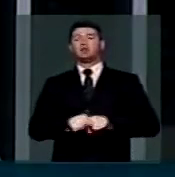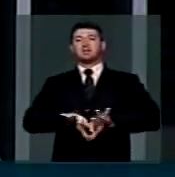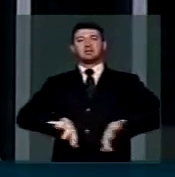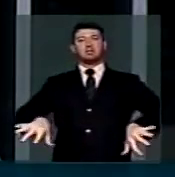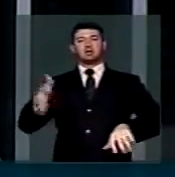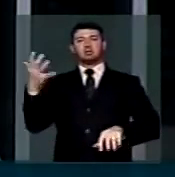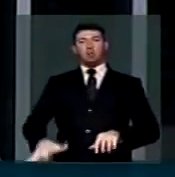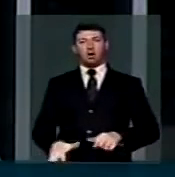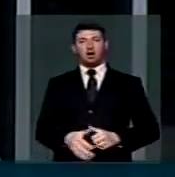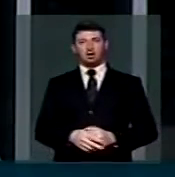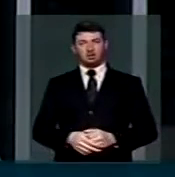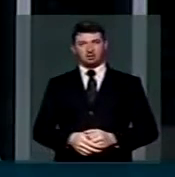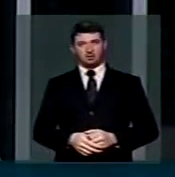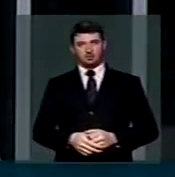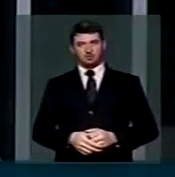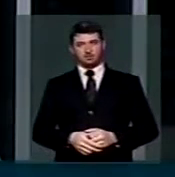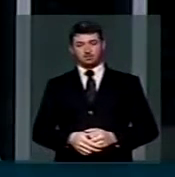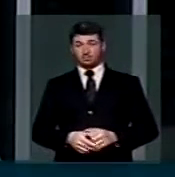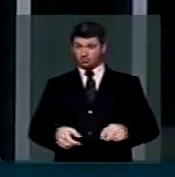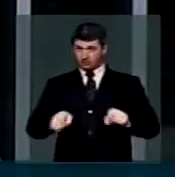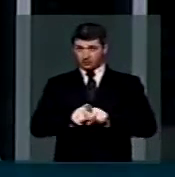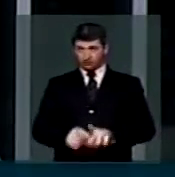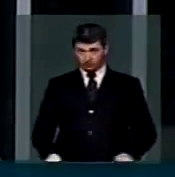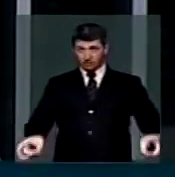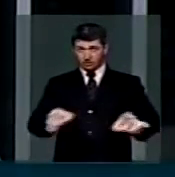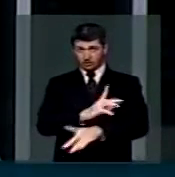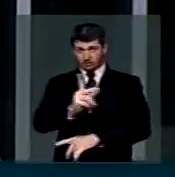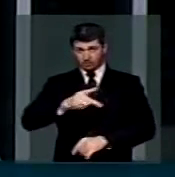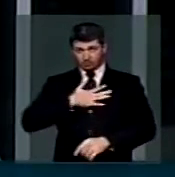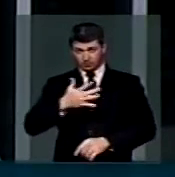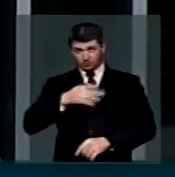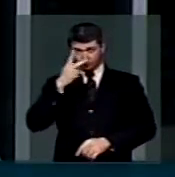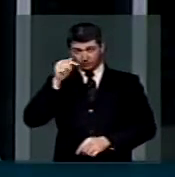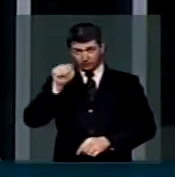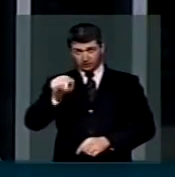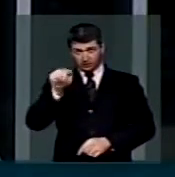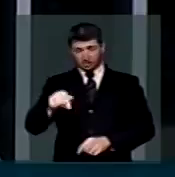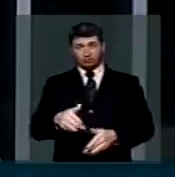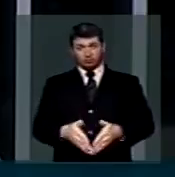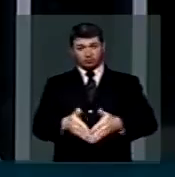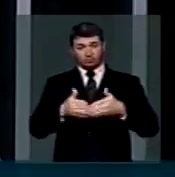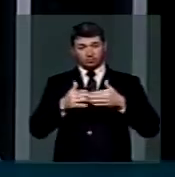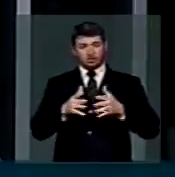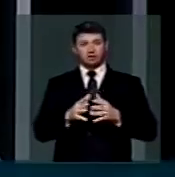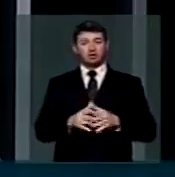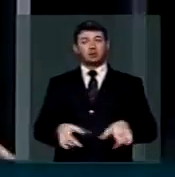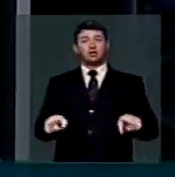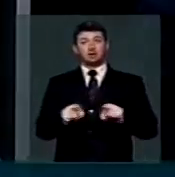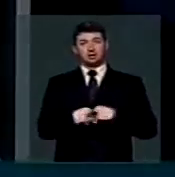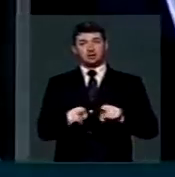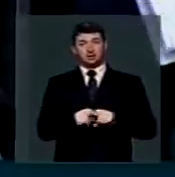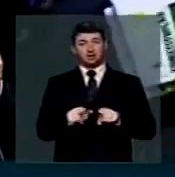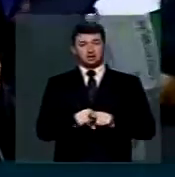segregação. E quero, senhor presidente, concluir a minha manifestação pedindo que seja